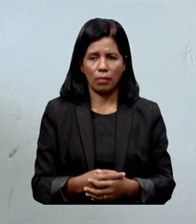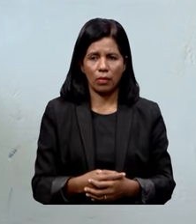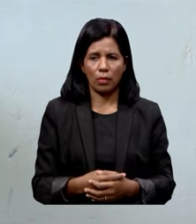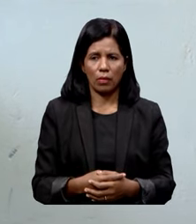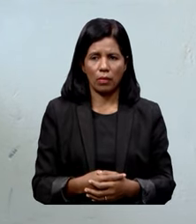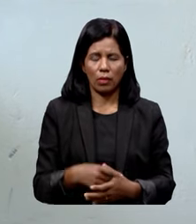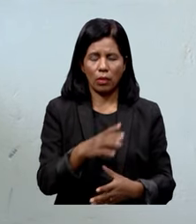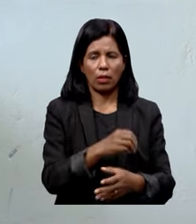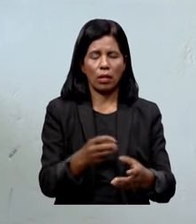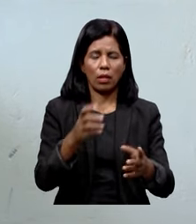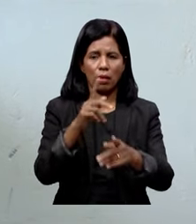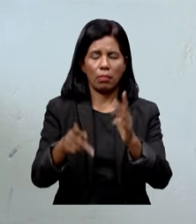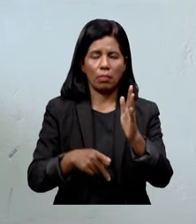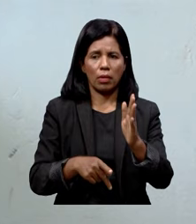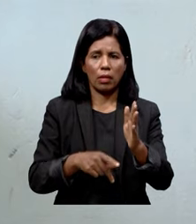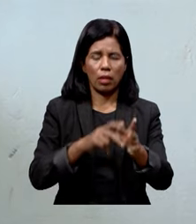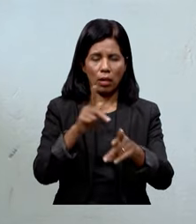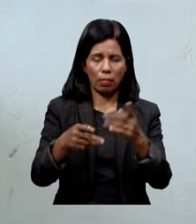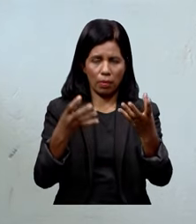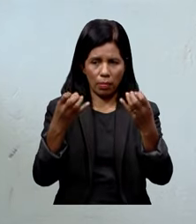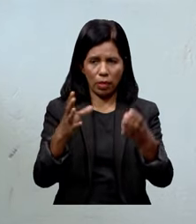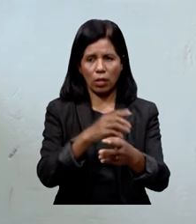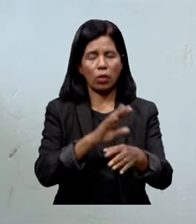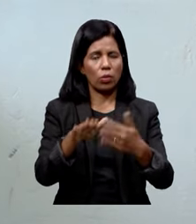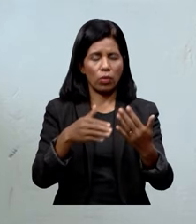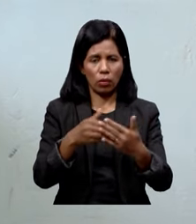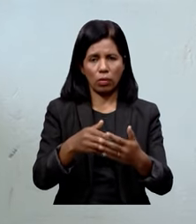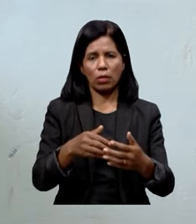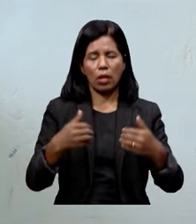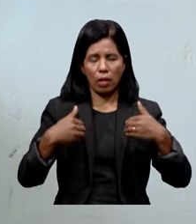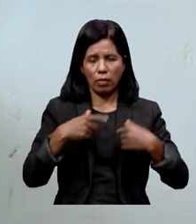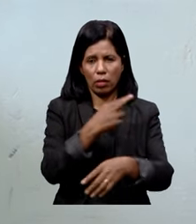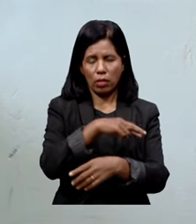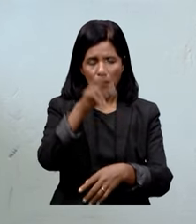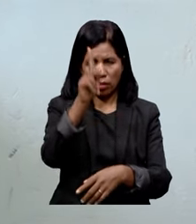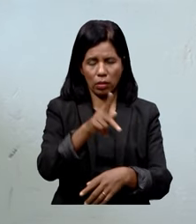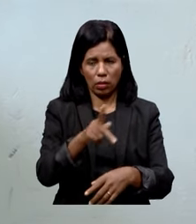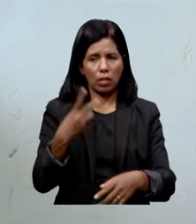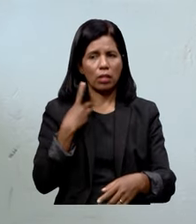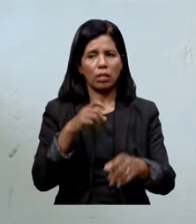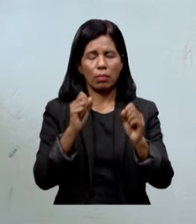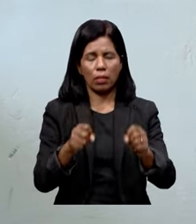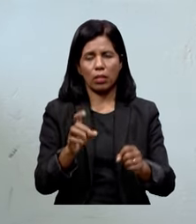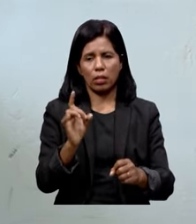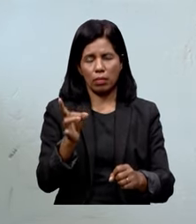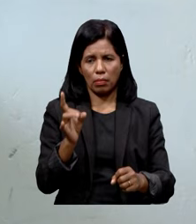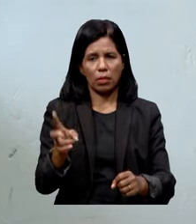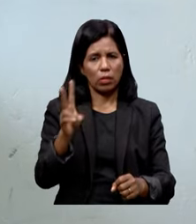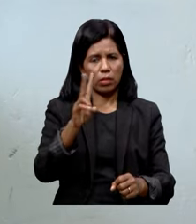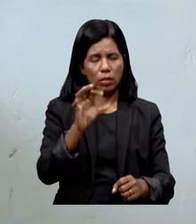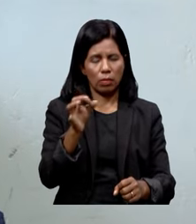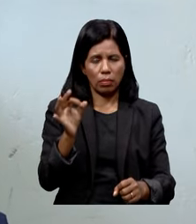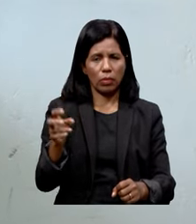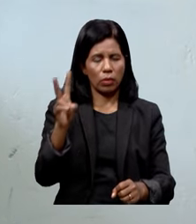kuantidade numero populasao ne mayoria katolika ita bele dia kata 92 ka 90